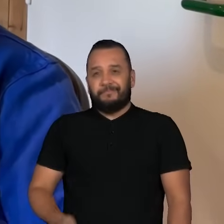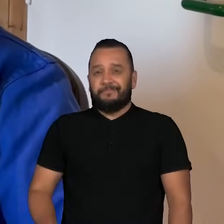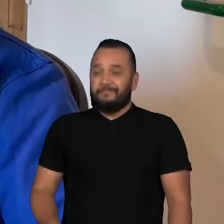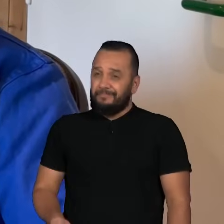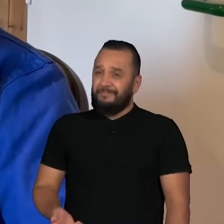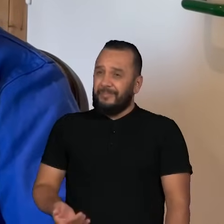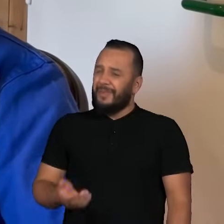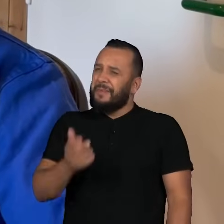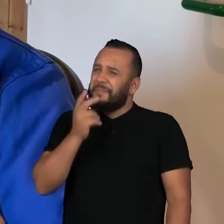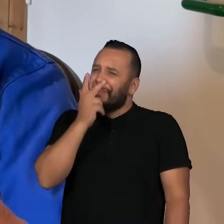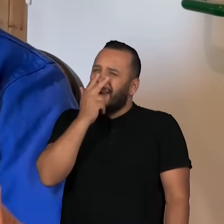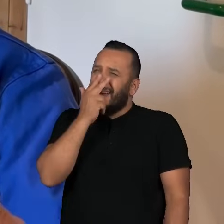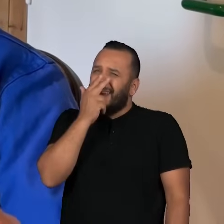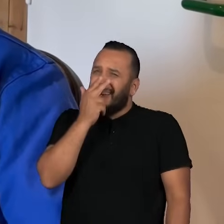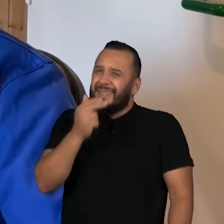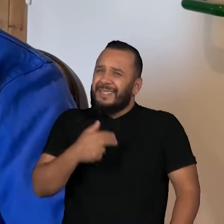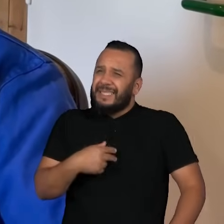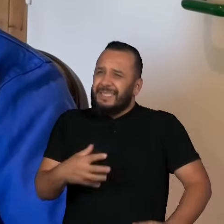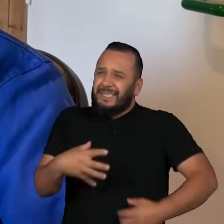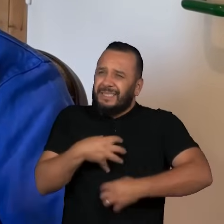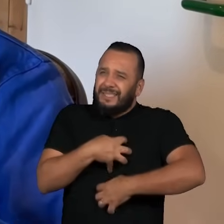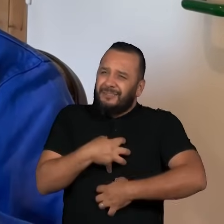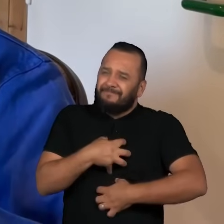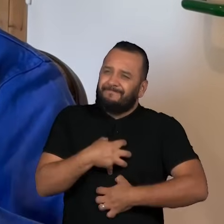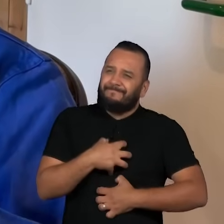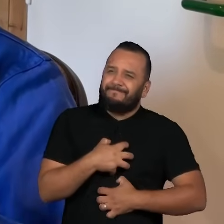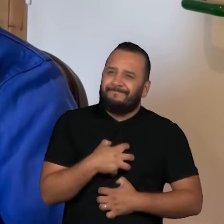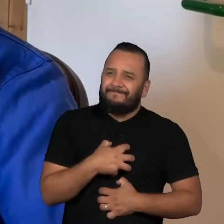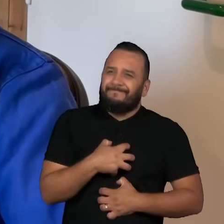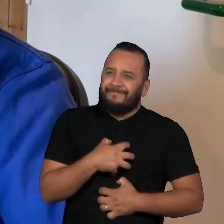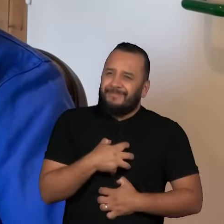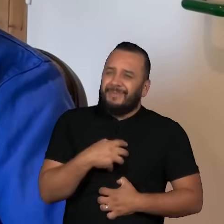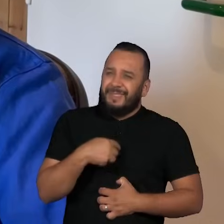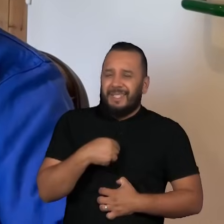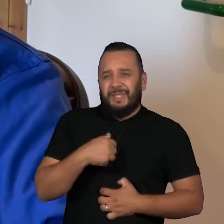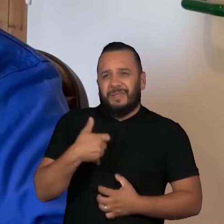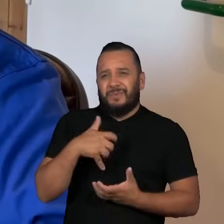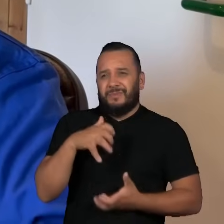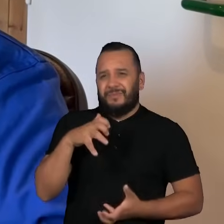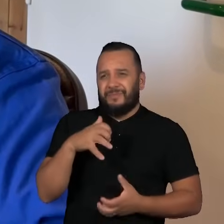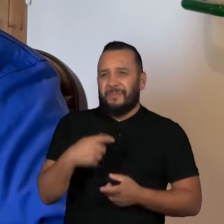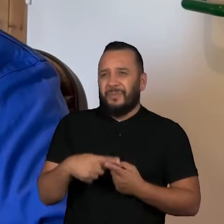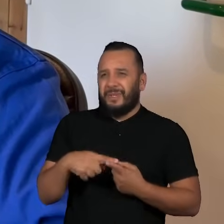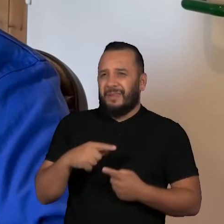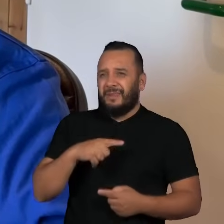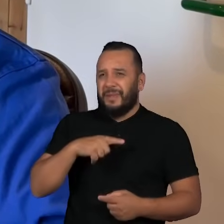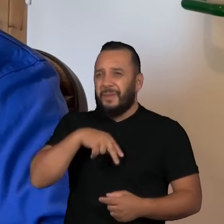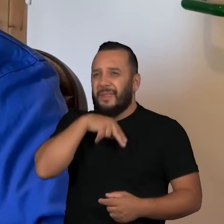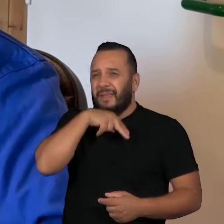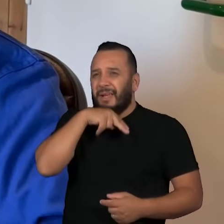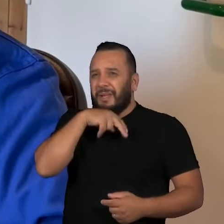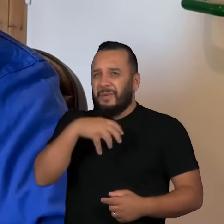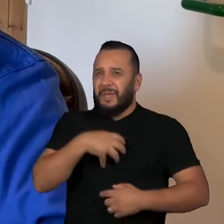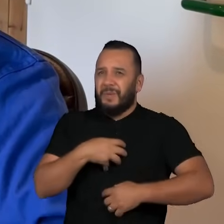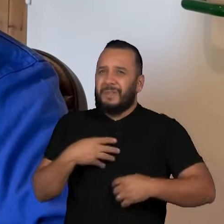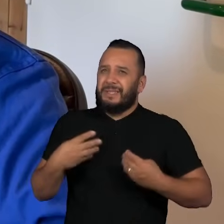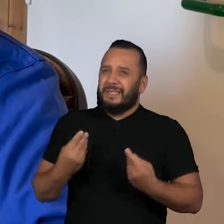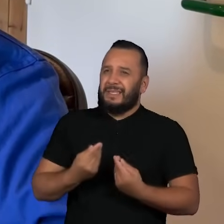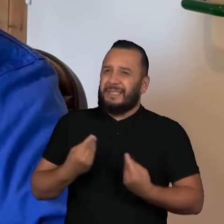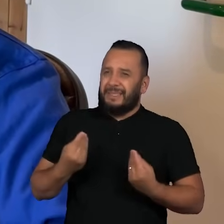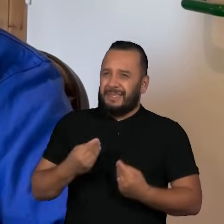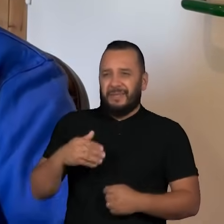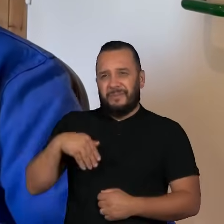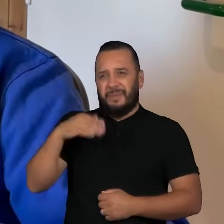É algo que penetra no meu corpo à medida que envelheço, porque tenho netos. Eu estou mais sensível do que era